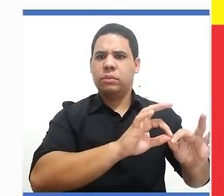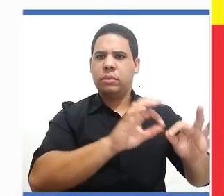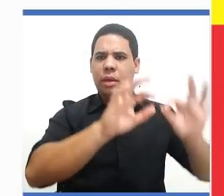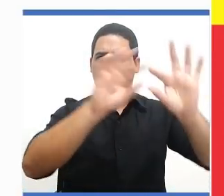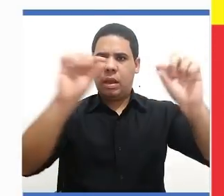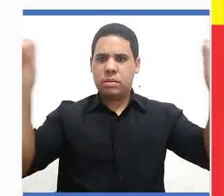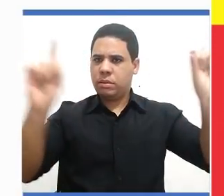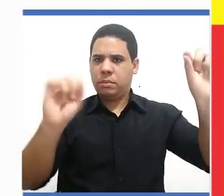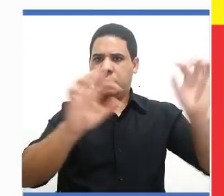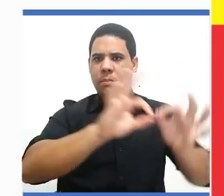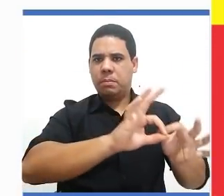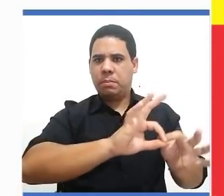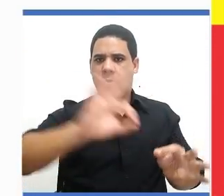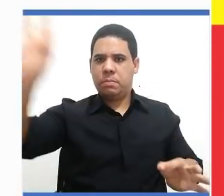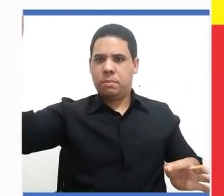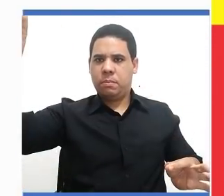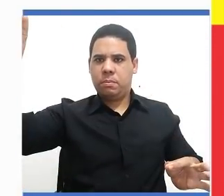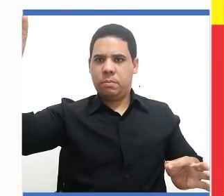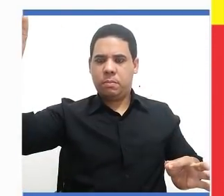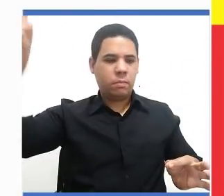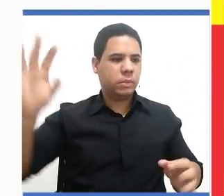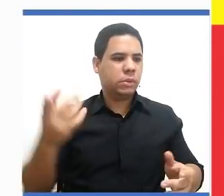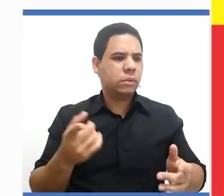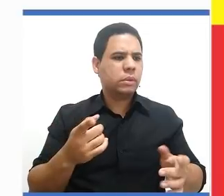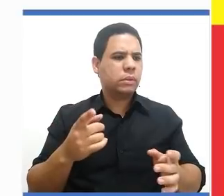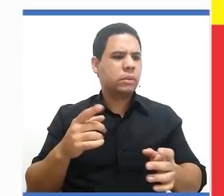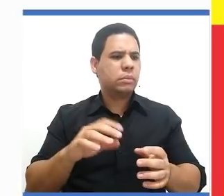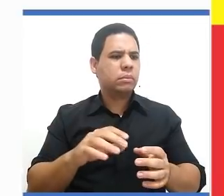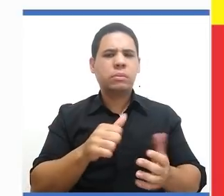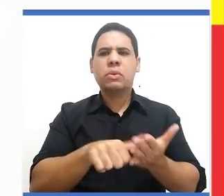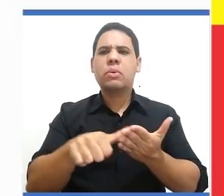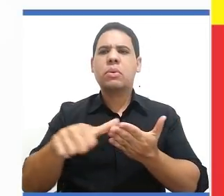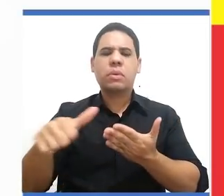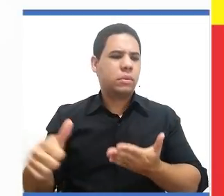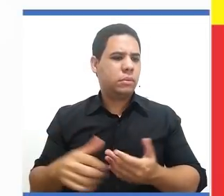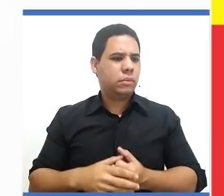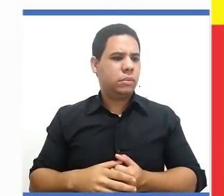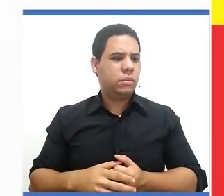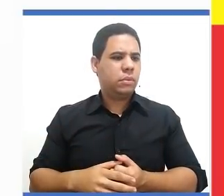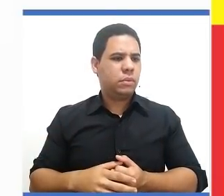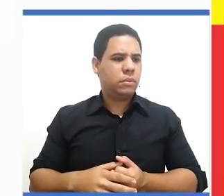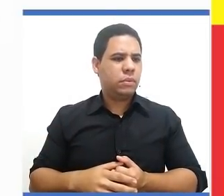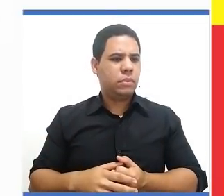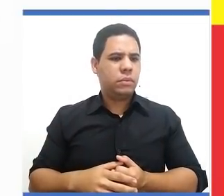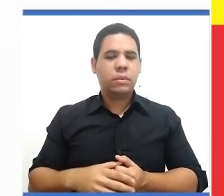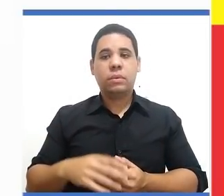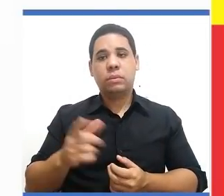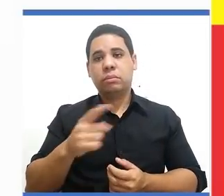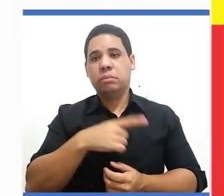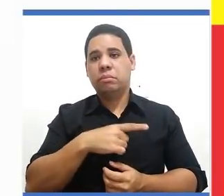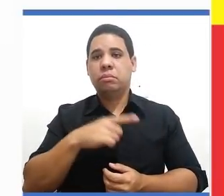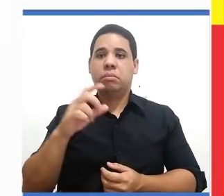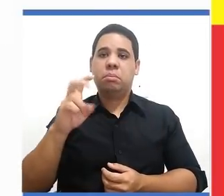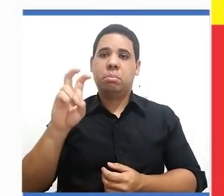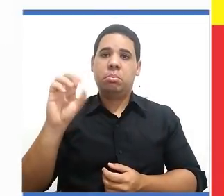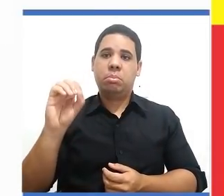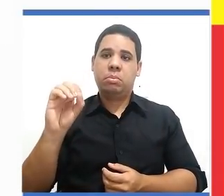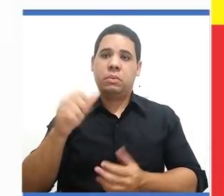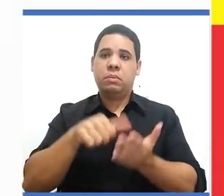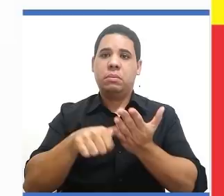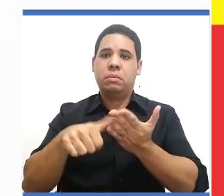as polegadas da TV. E a diagonal é assim. Então, se ela fala de 50 polegadas, ela quer saber a